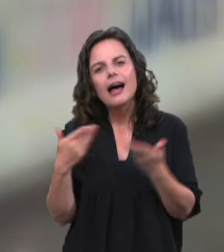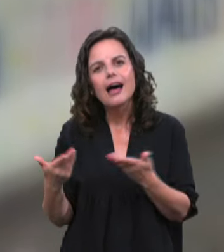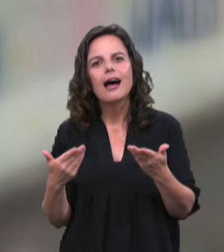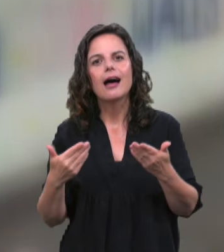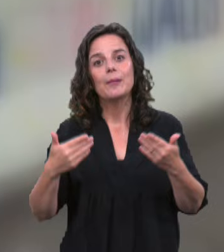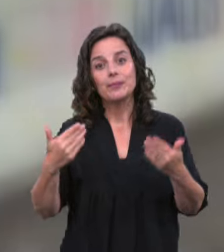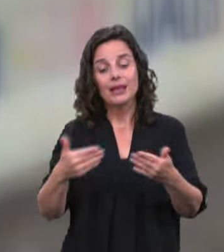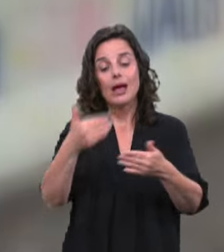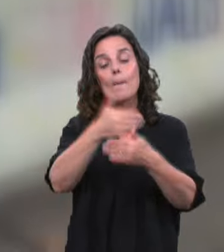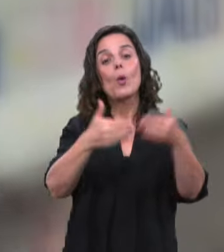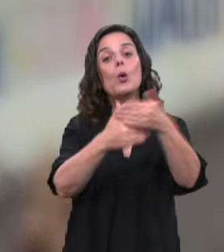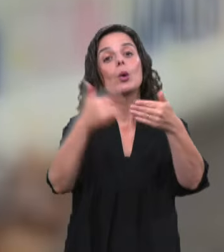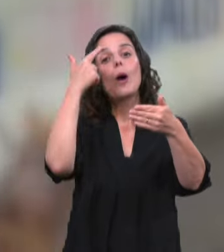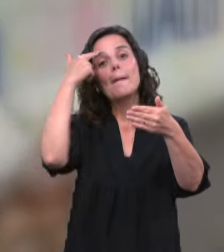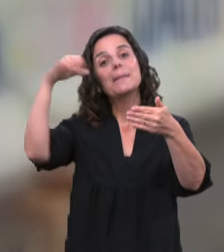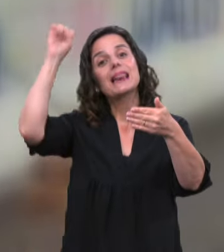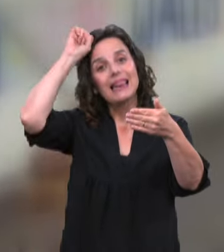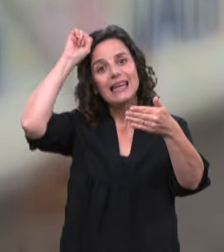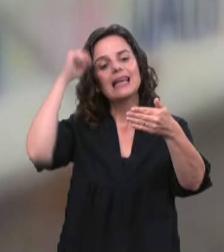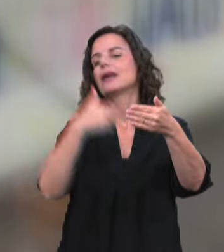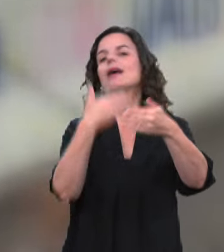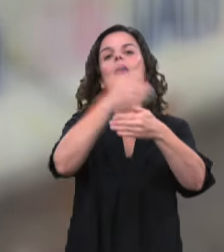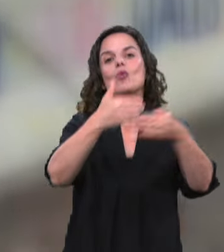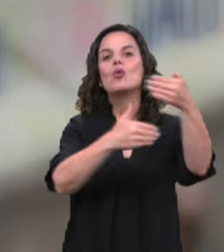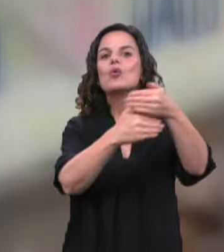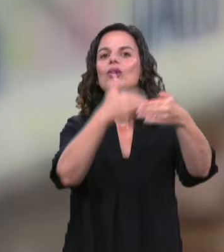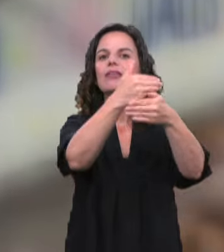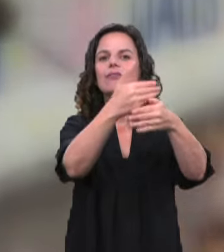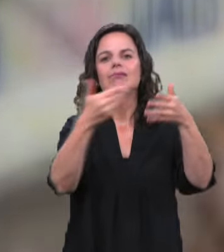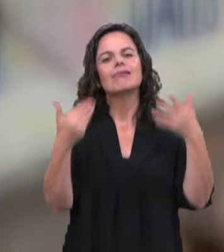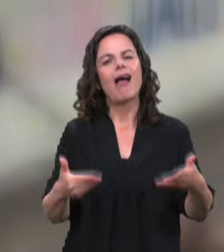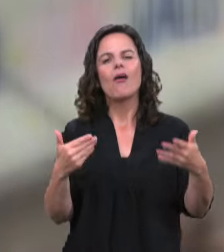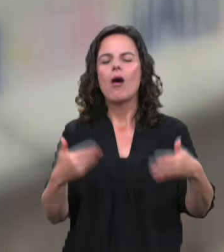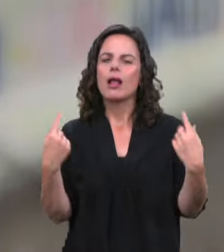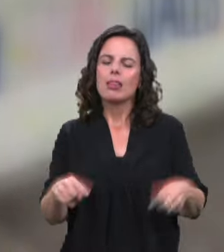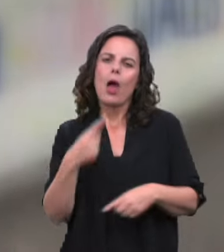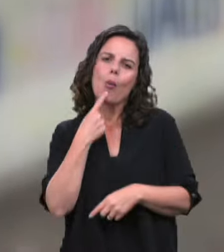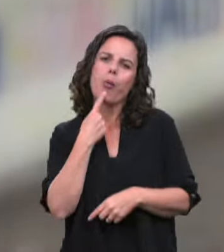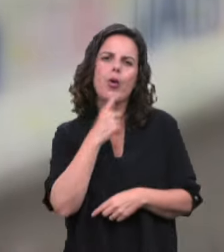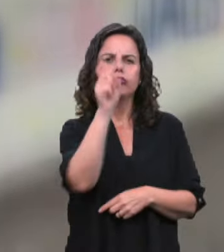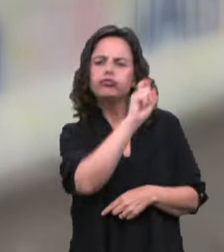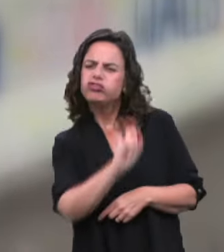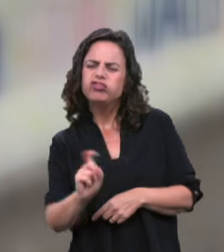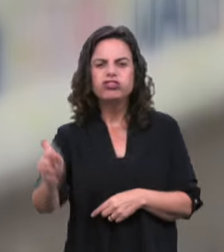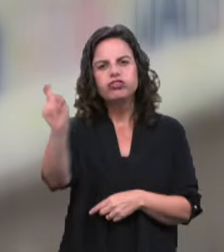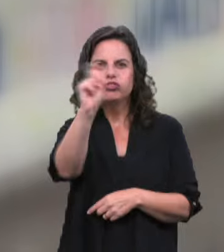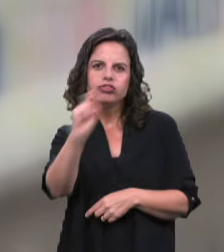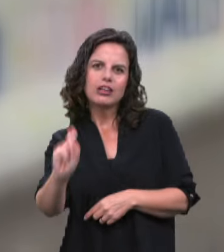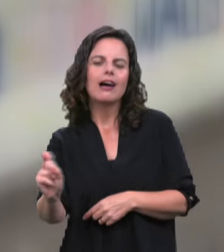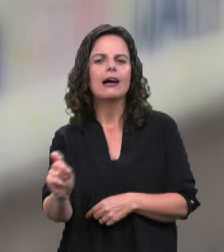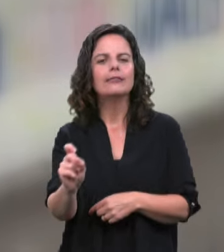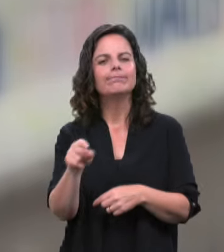The Berlin Wall, o Muro de Berlim, que hoje em dia está cheio de grafitis